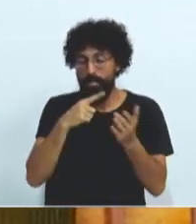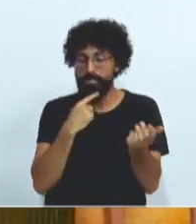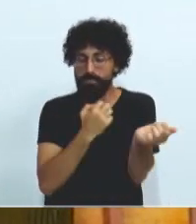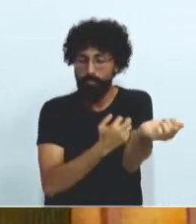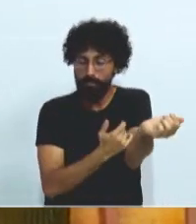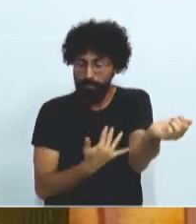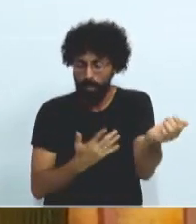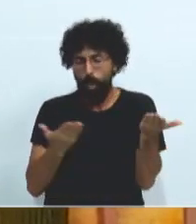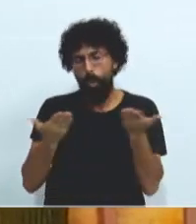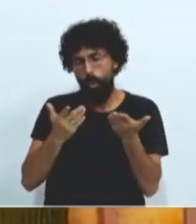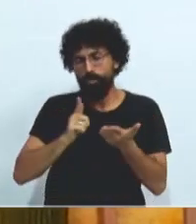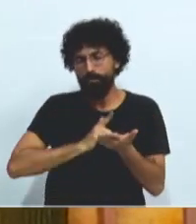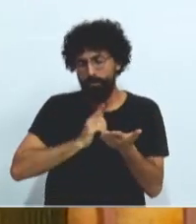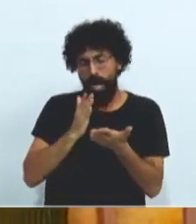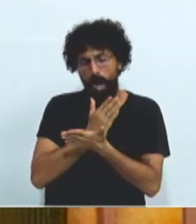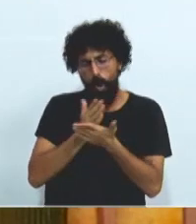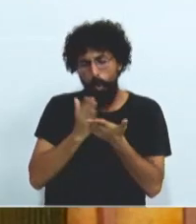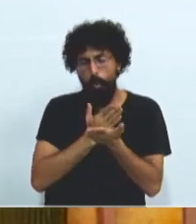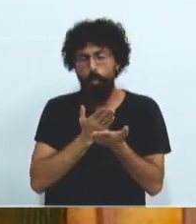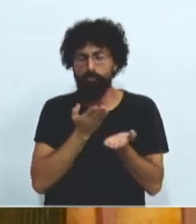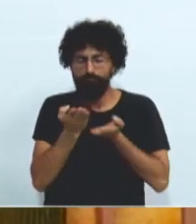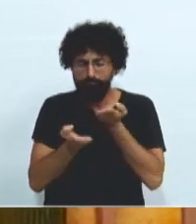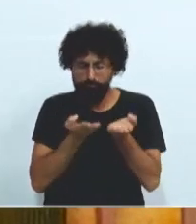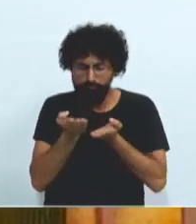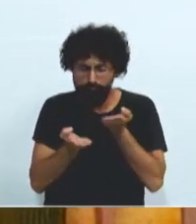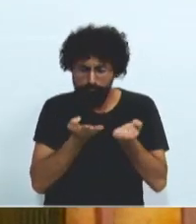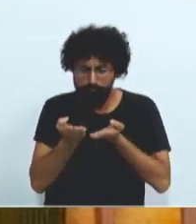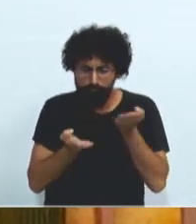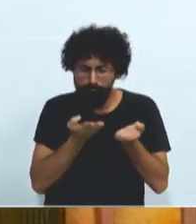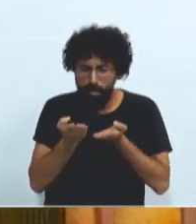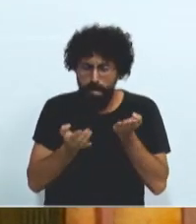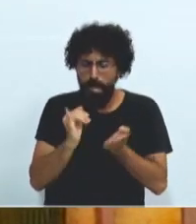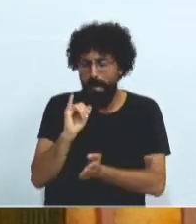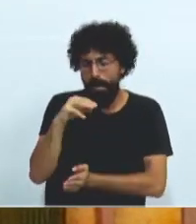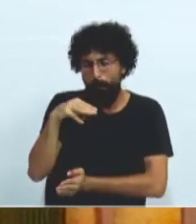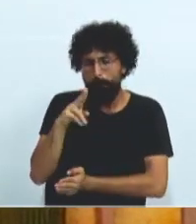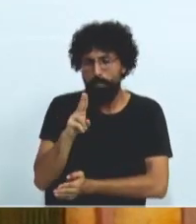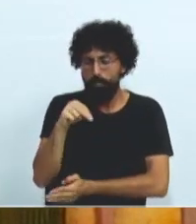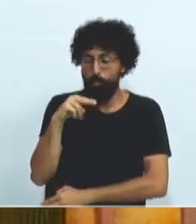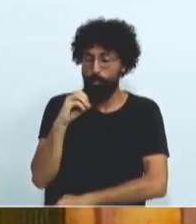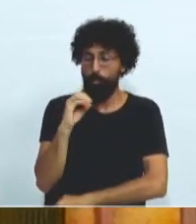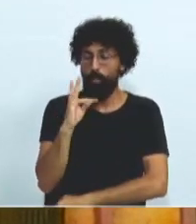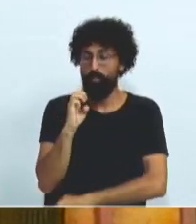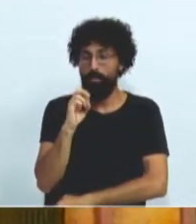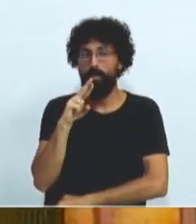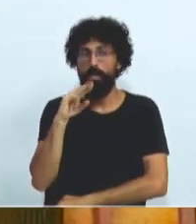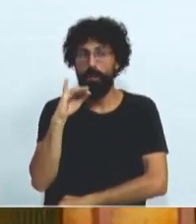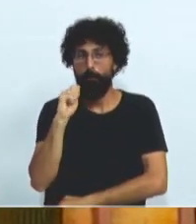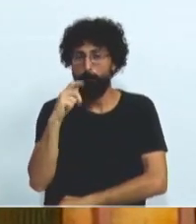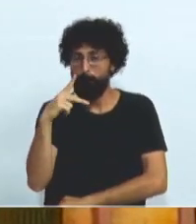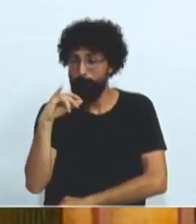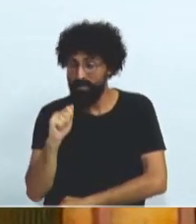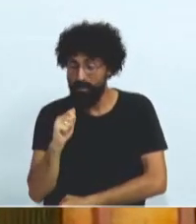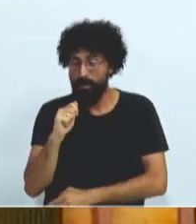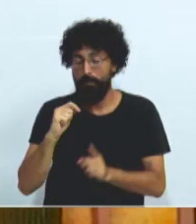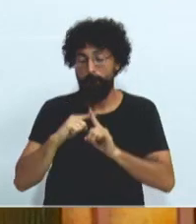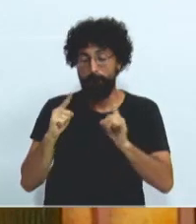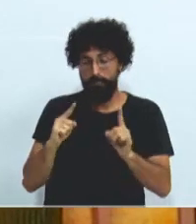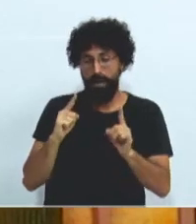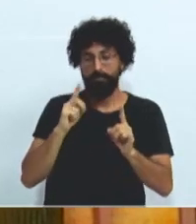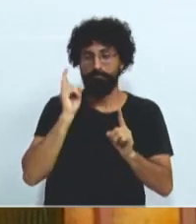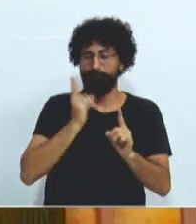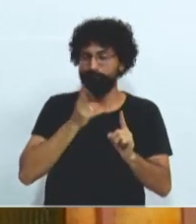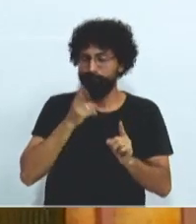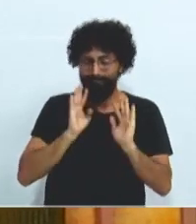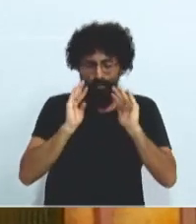imunoterapias, algumas drogas para células-alvo, mas, a grosso modo, o principal é a quimioterapia mesmo. Quimioterapia bem